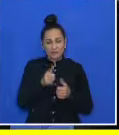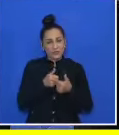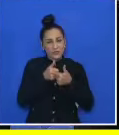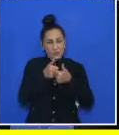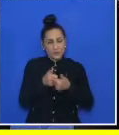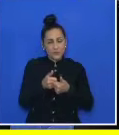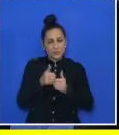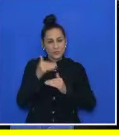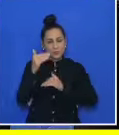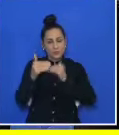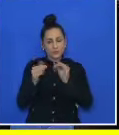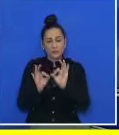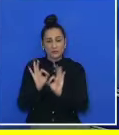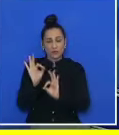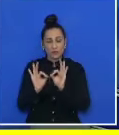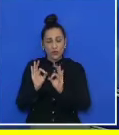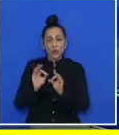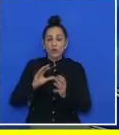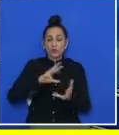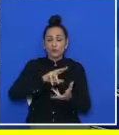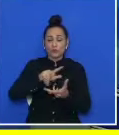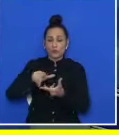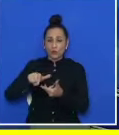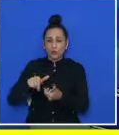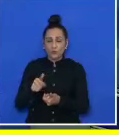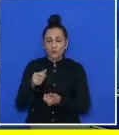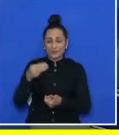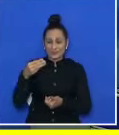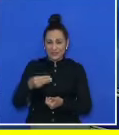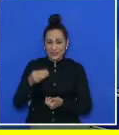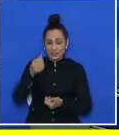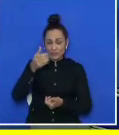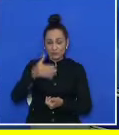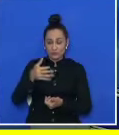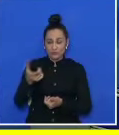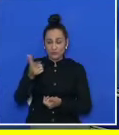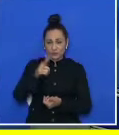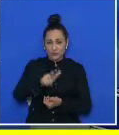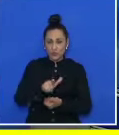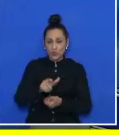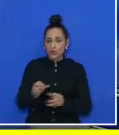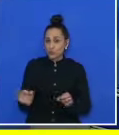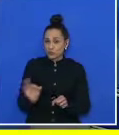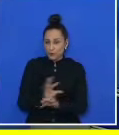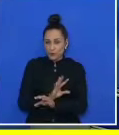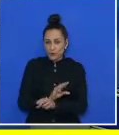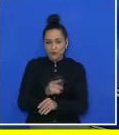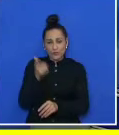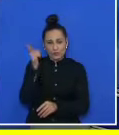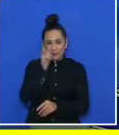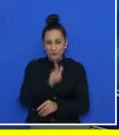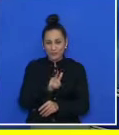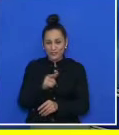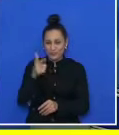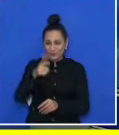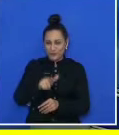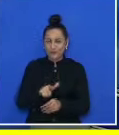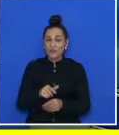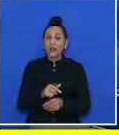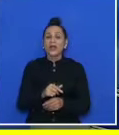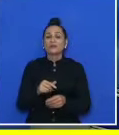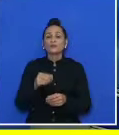acompanharam este procedimento de reabastecimento do suporte em cima do globo número 3. Tudo pronto? Você tem mais uma chance de ganhar na Time Mania. Passaremos